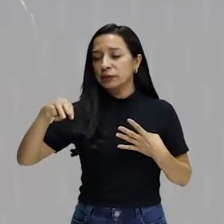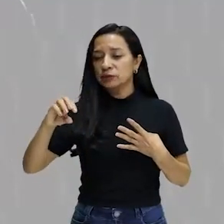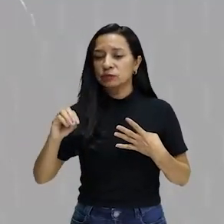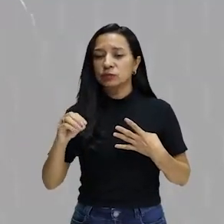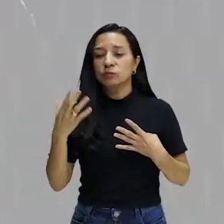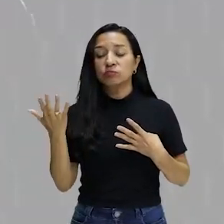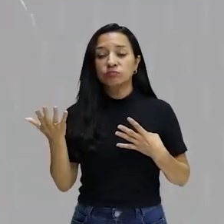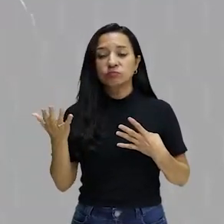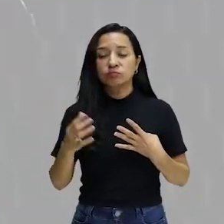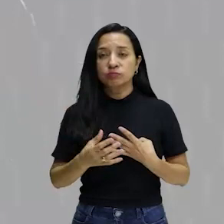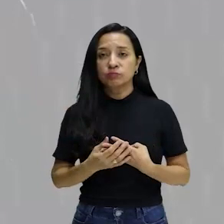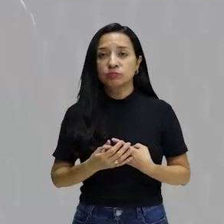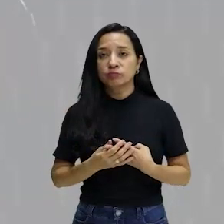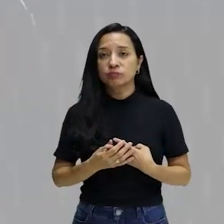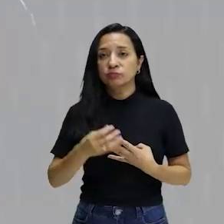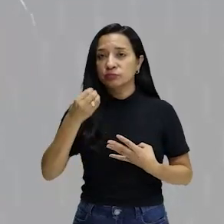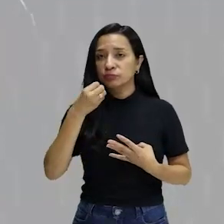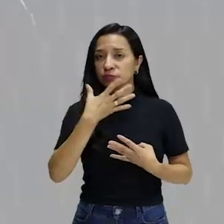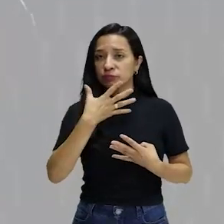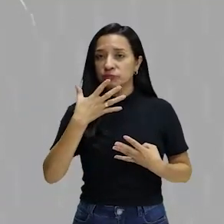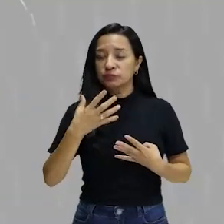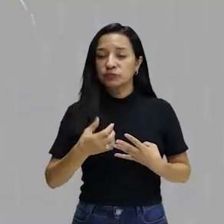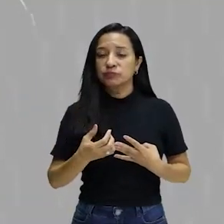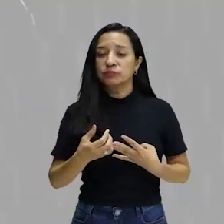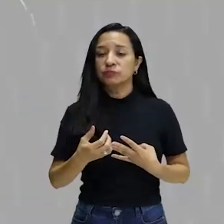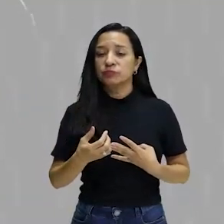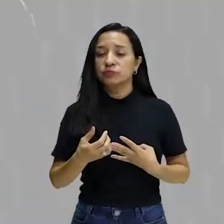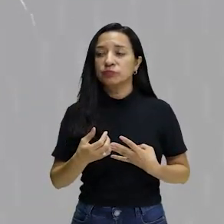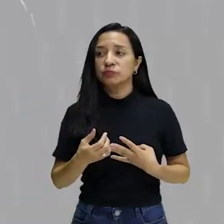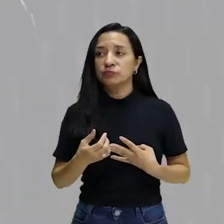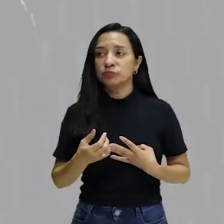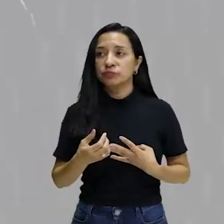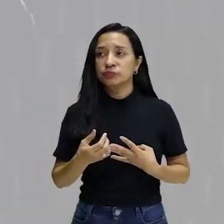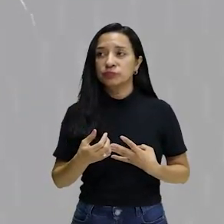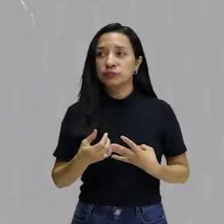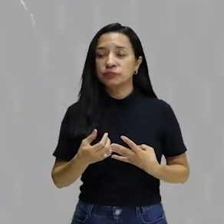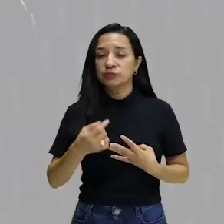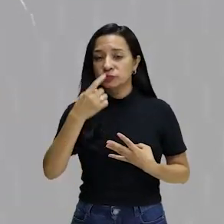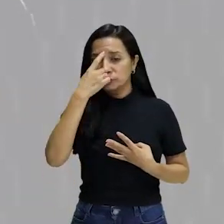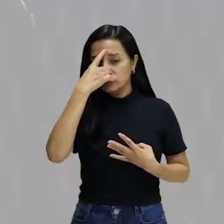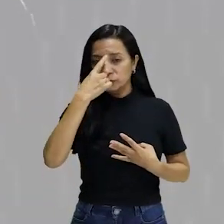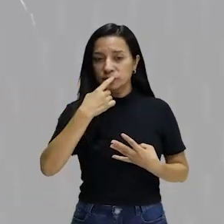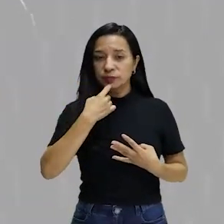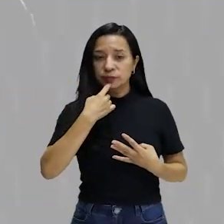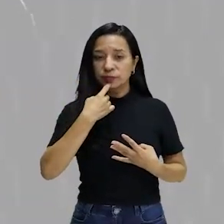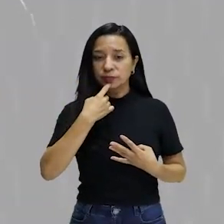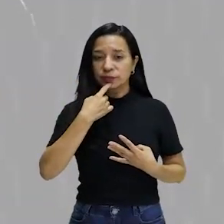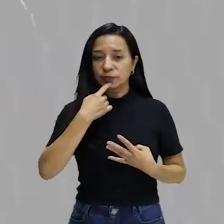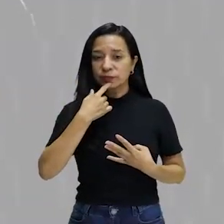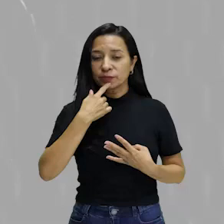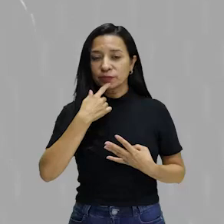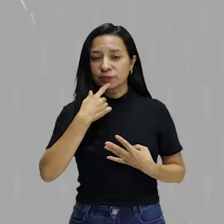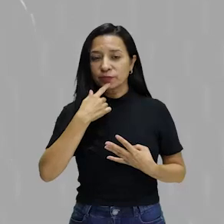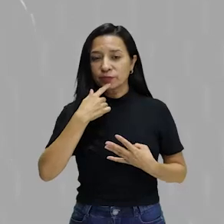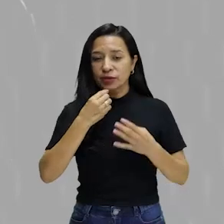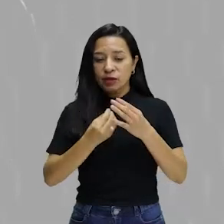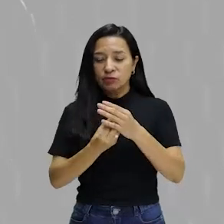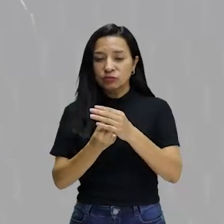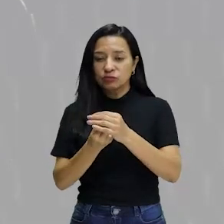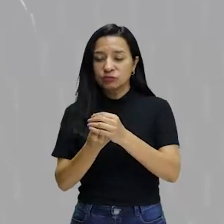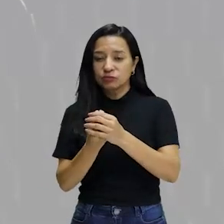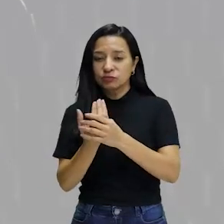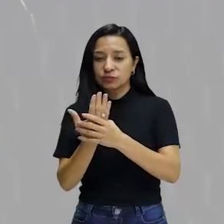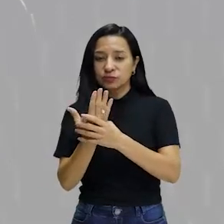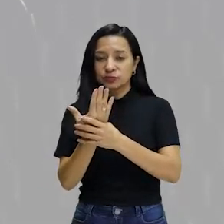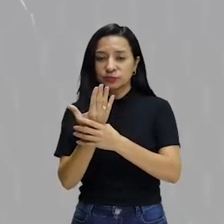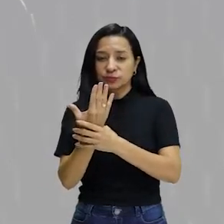certo? Bem, aqui, pessoal, nós temos a germinação. A germinação, nós